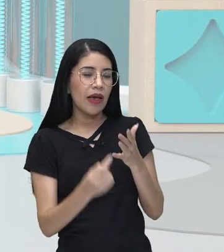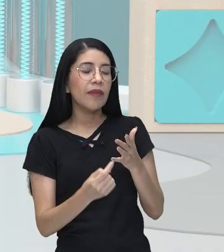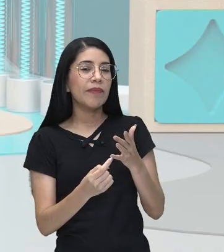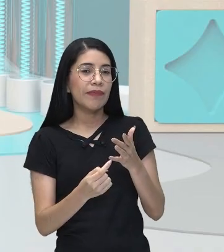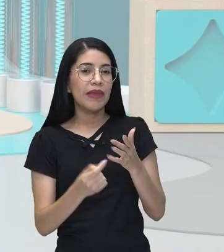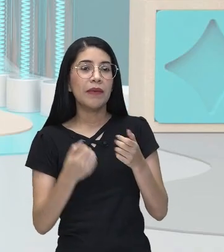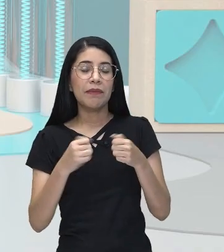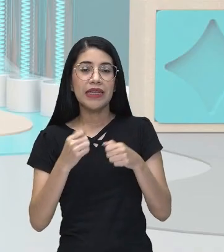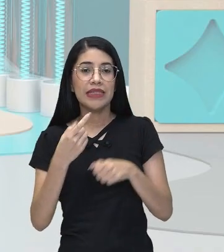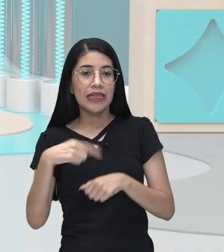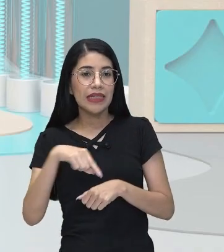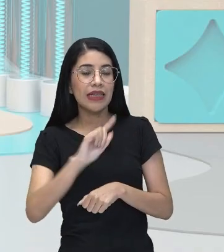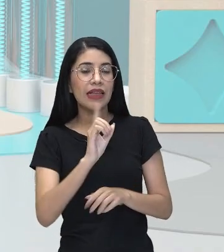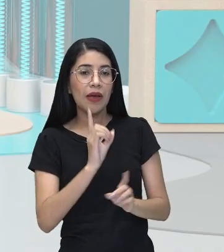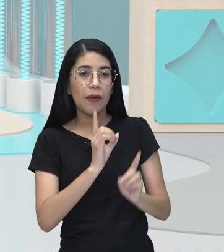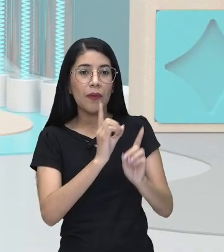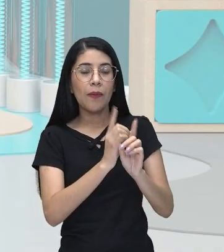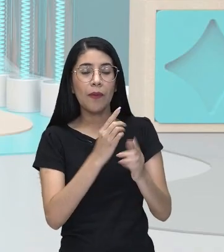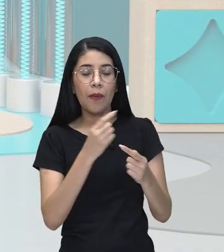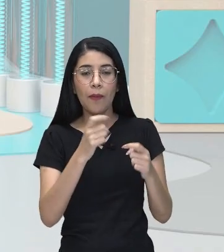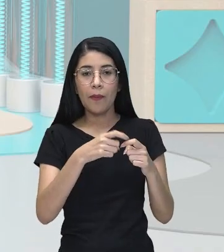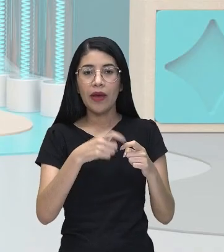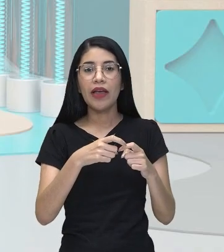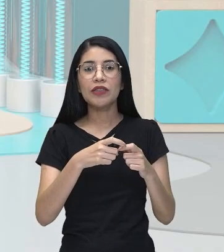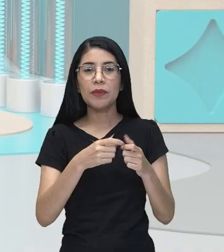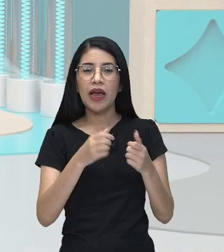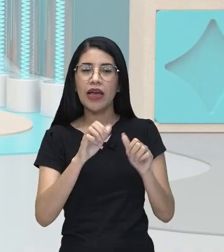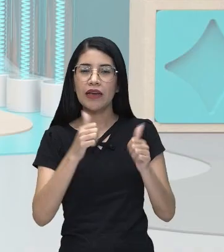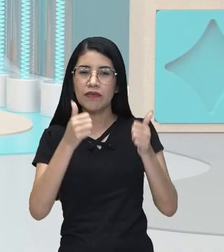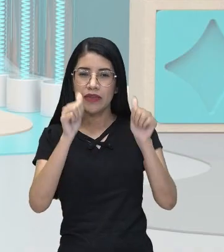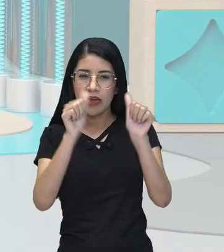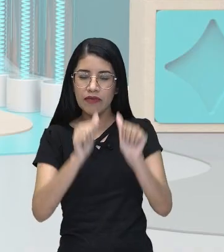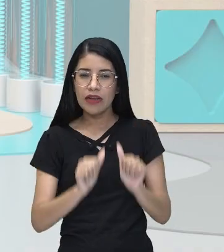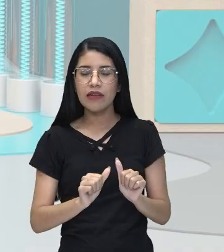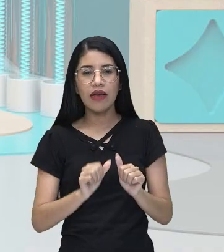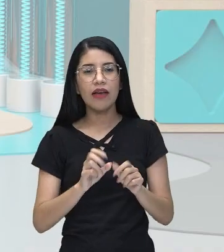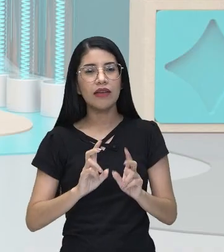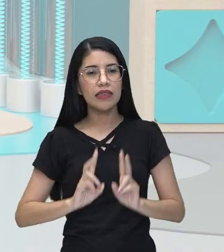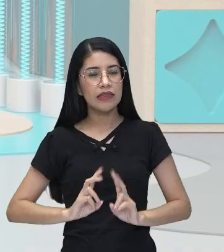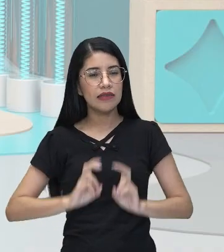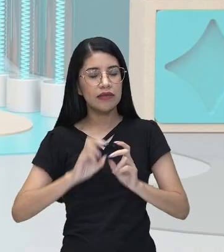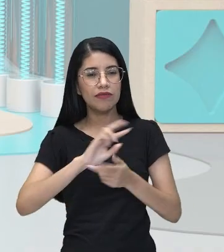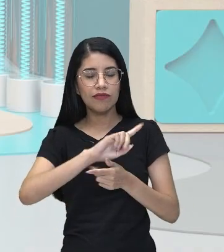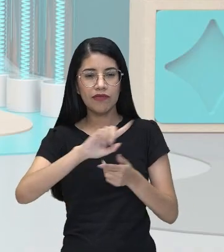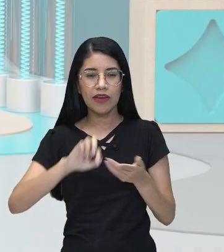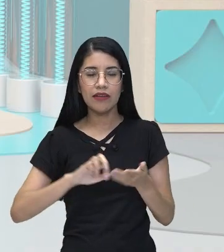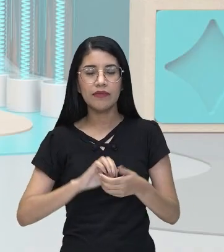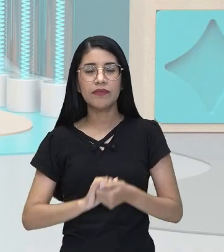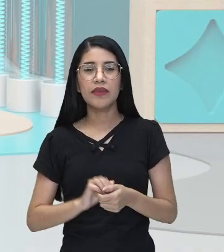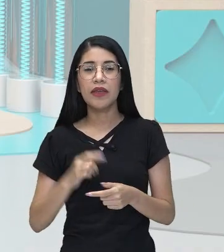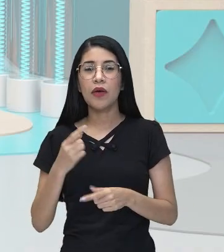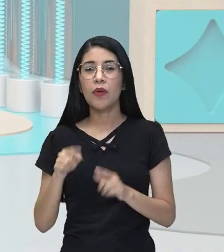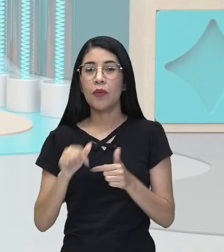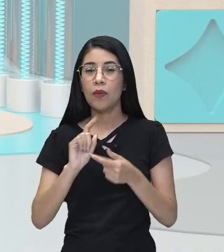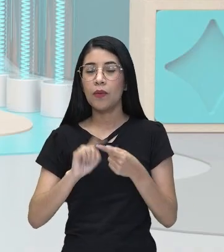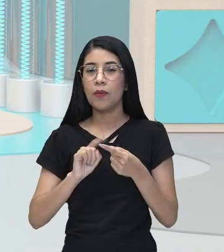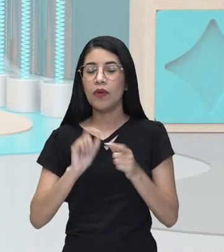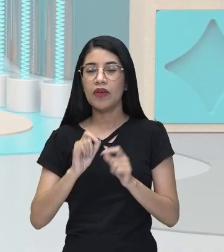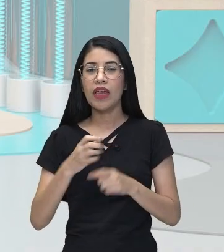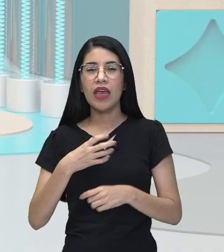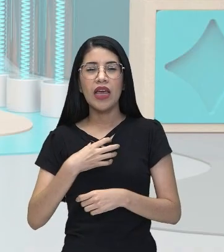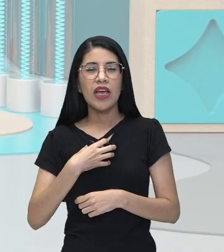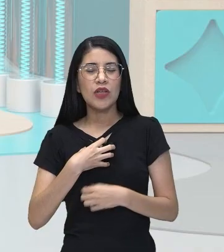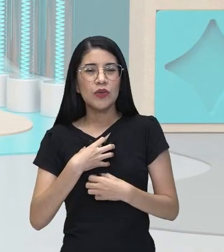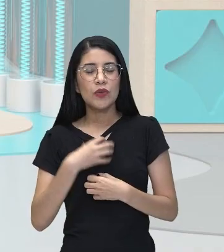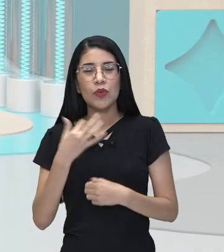procure seu médico e faça um check-up. Beleza? Vamos ver aí quais são os sintomas. Ó. O primeiro é dor no peito, né? Ah,